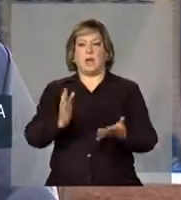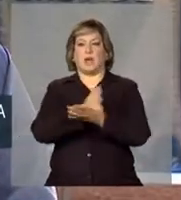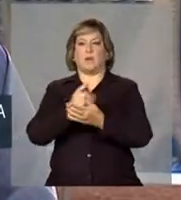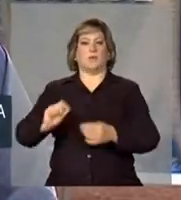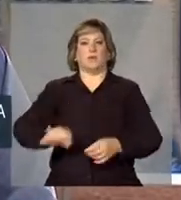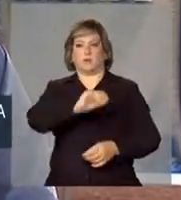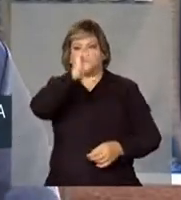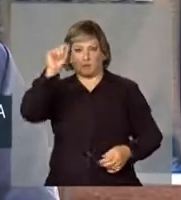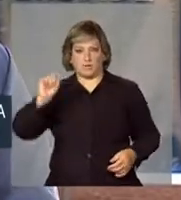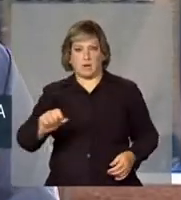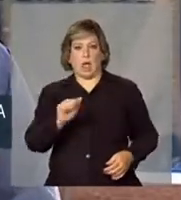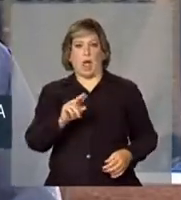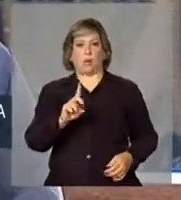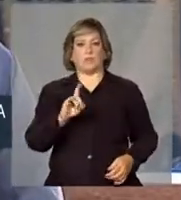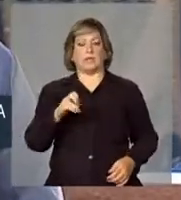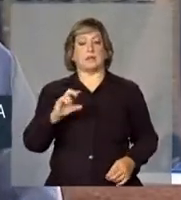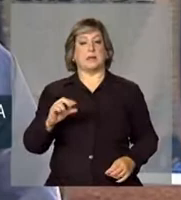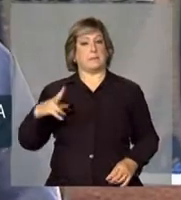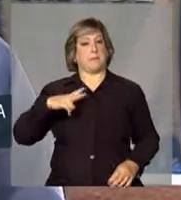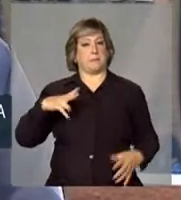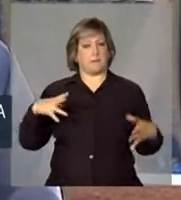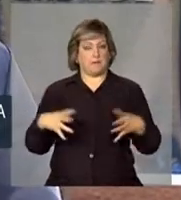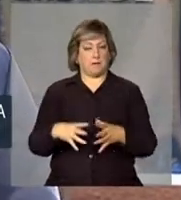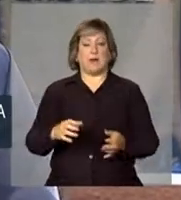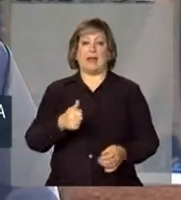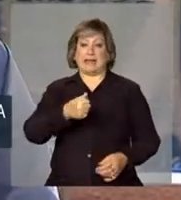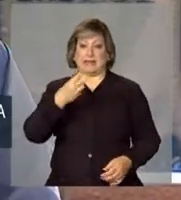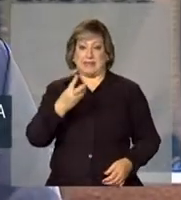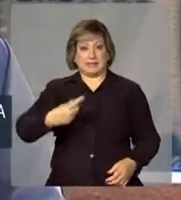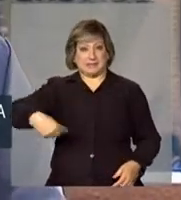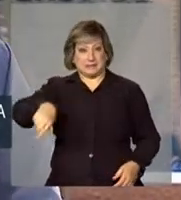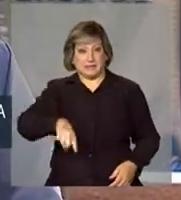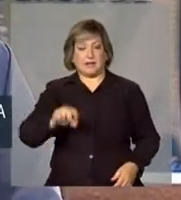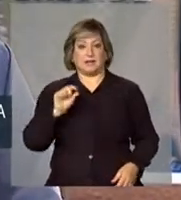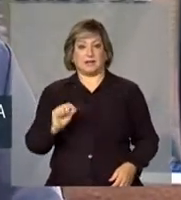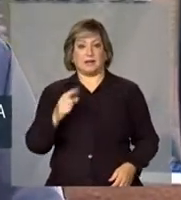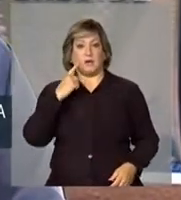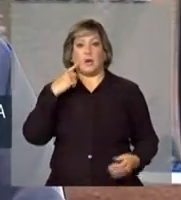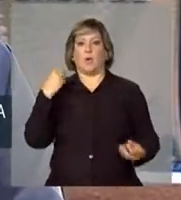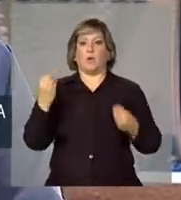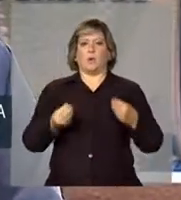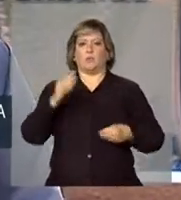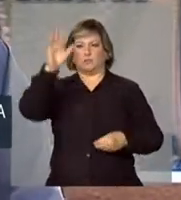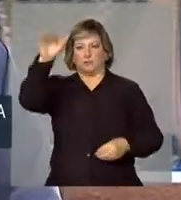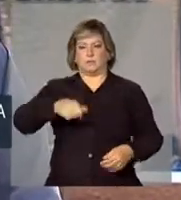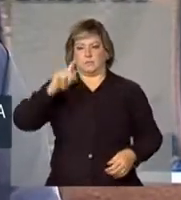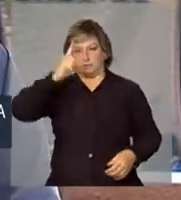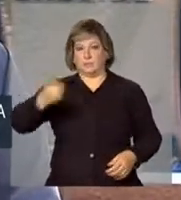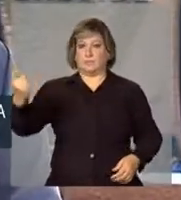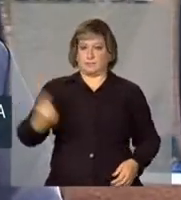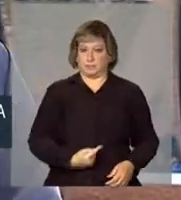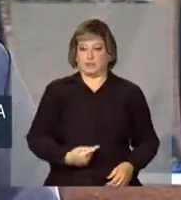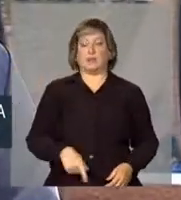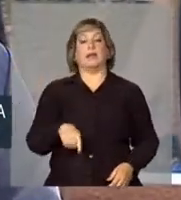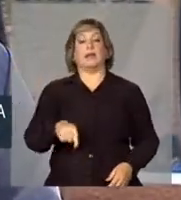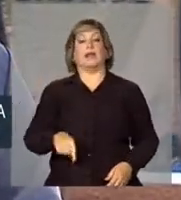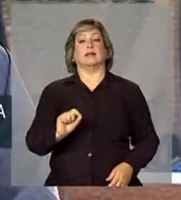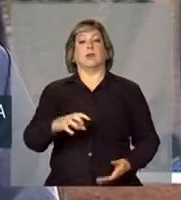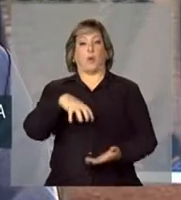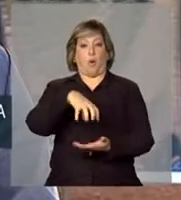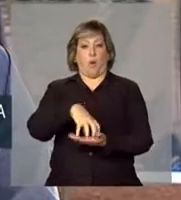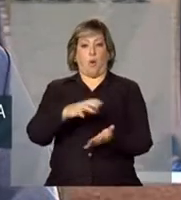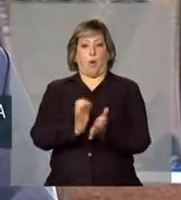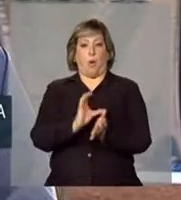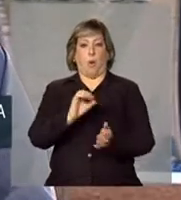audiências privadas, algumas, 13 delas, em condição de convocação. De acordo com a comissão, até o